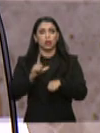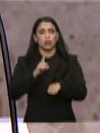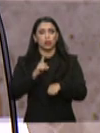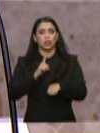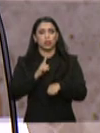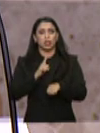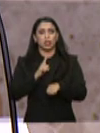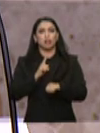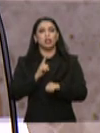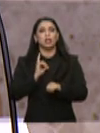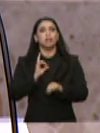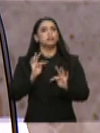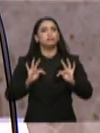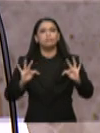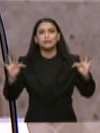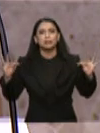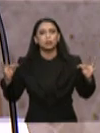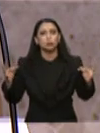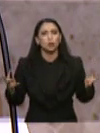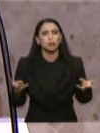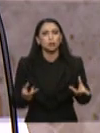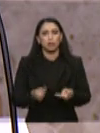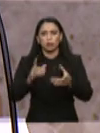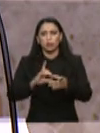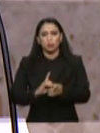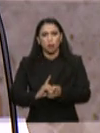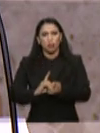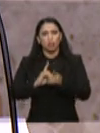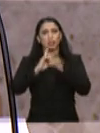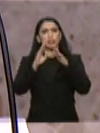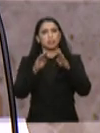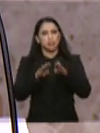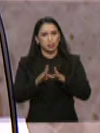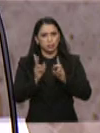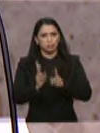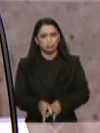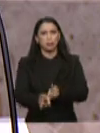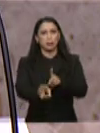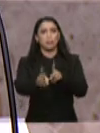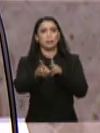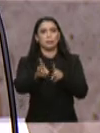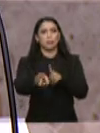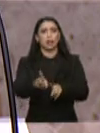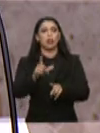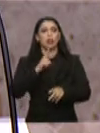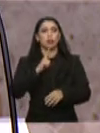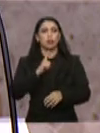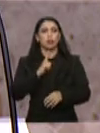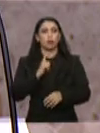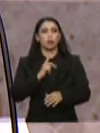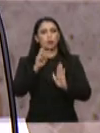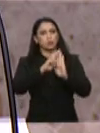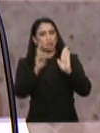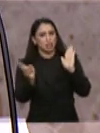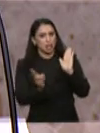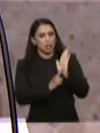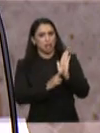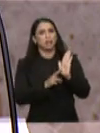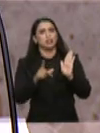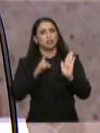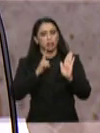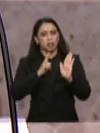integridade da ordem democrática, em absoluta consonância, de resto, com a diretriz que erigi como norte